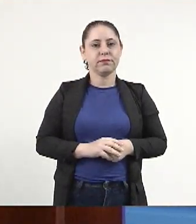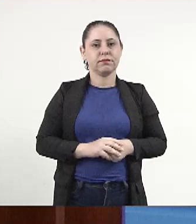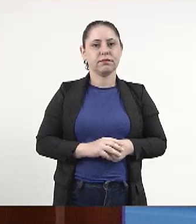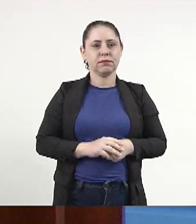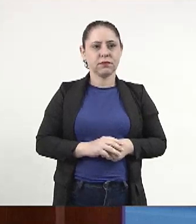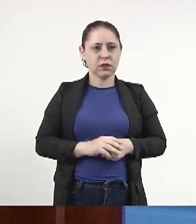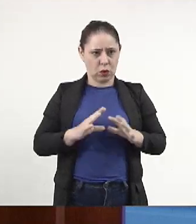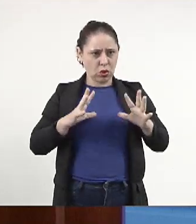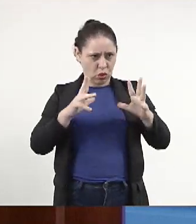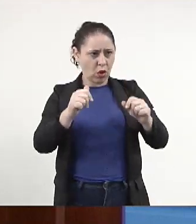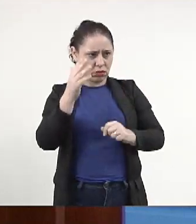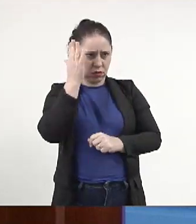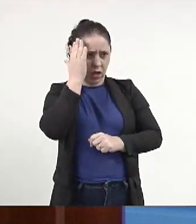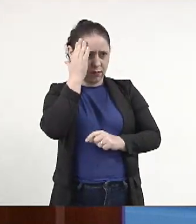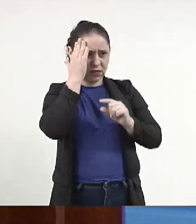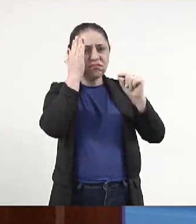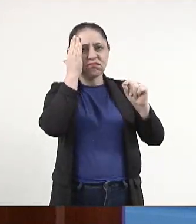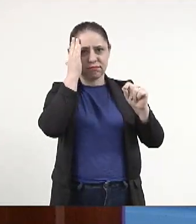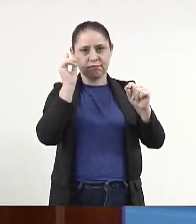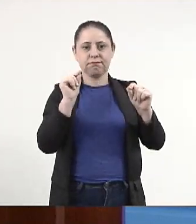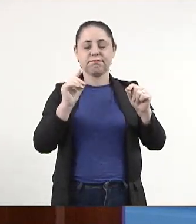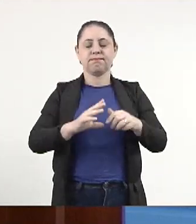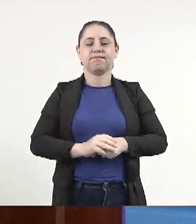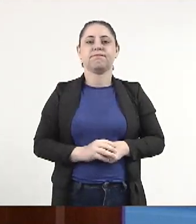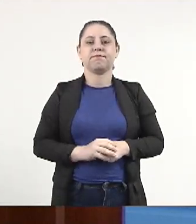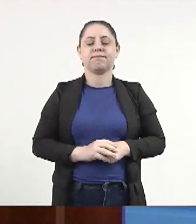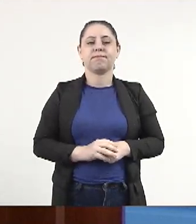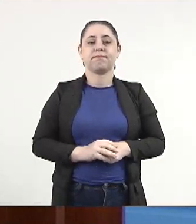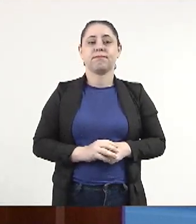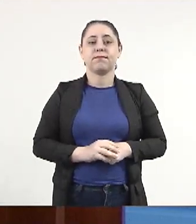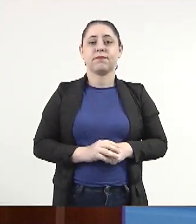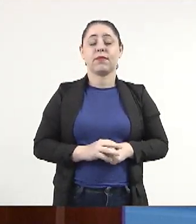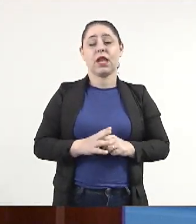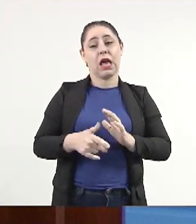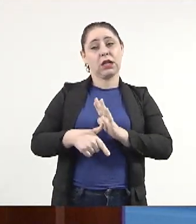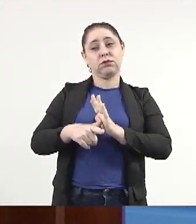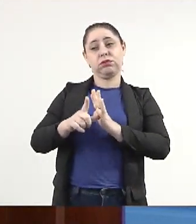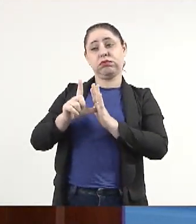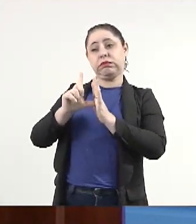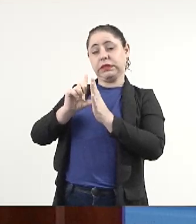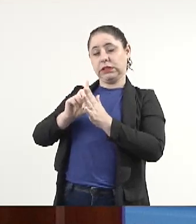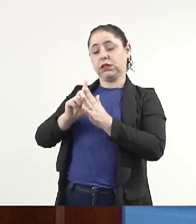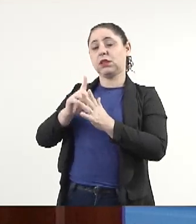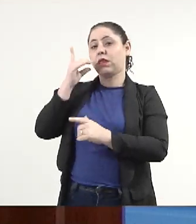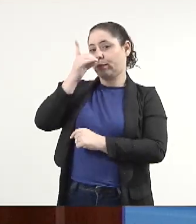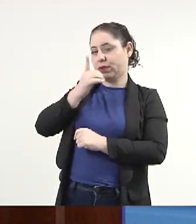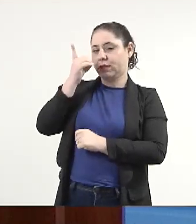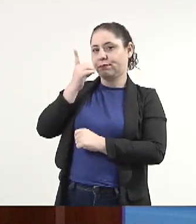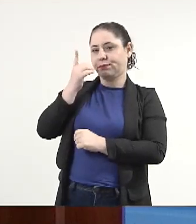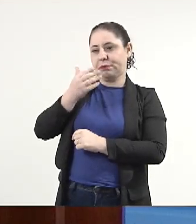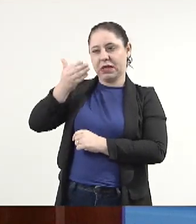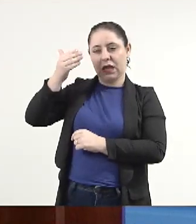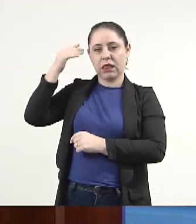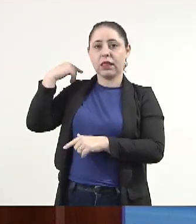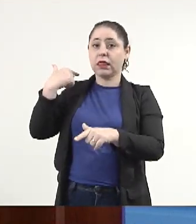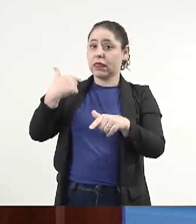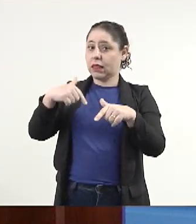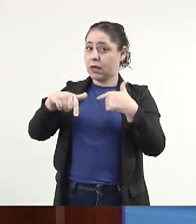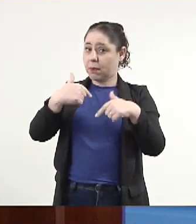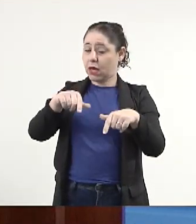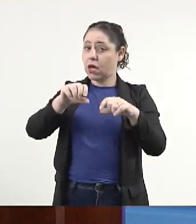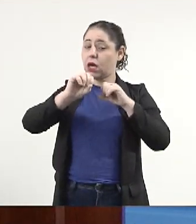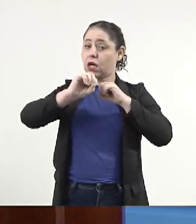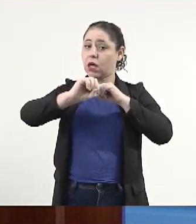Todo mundo sabe que, antes de ser deputado, eu trabalhei